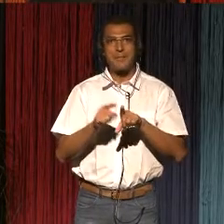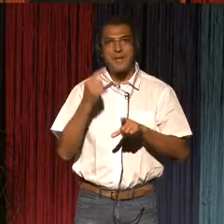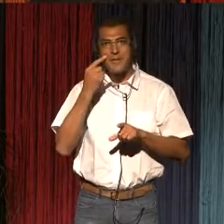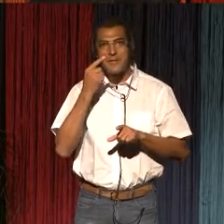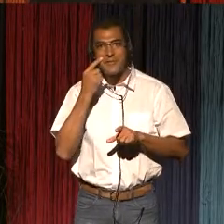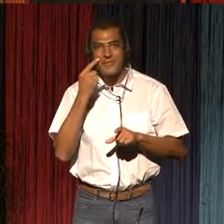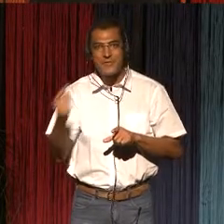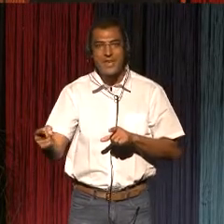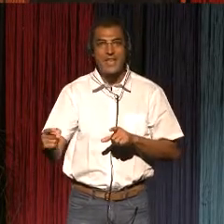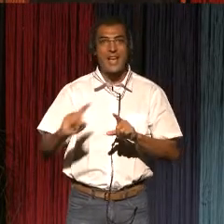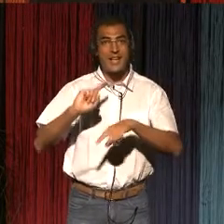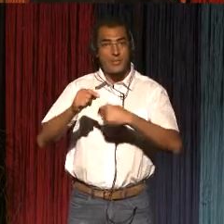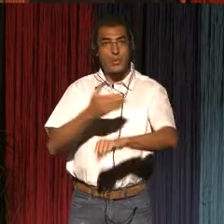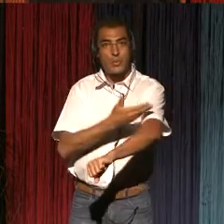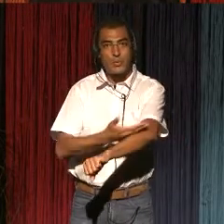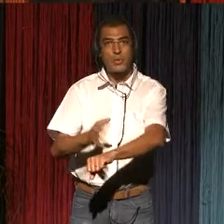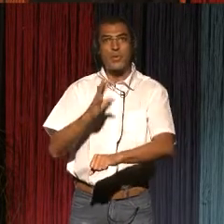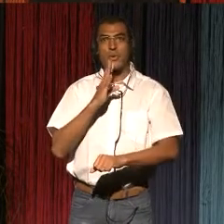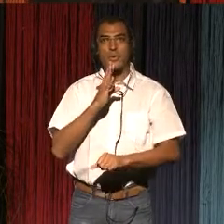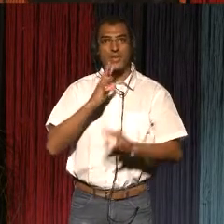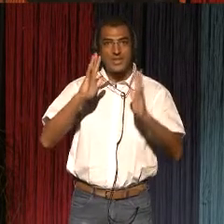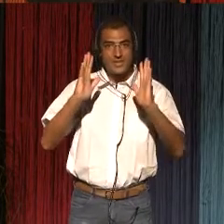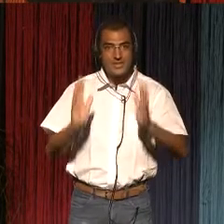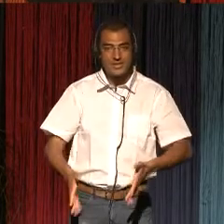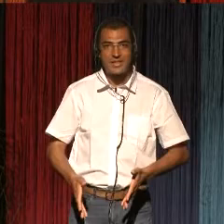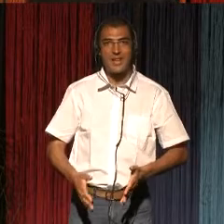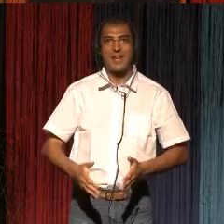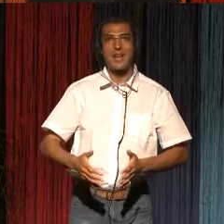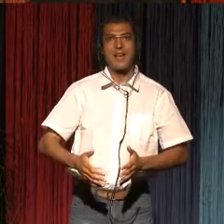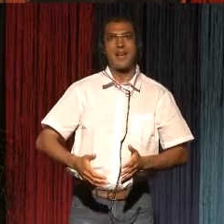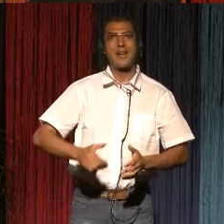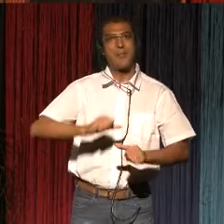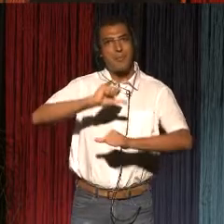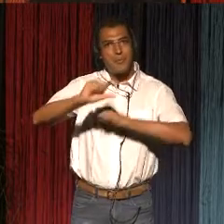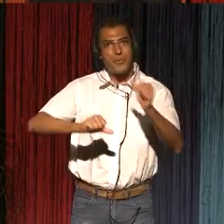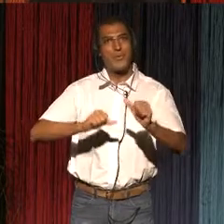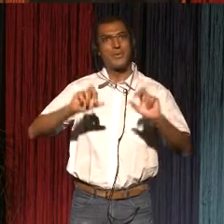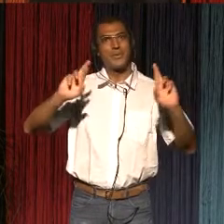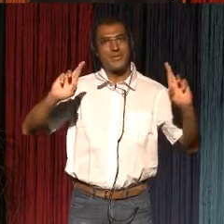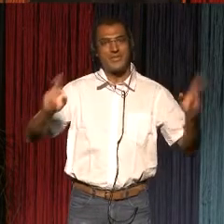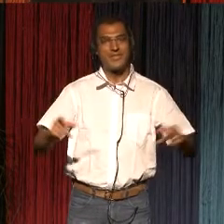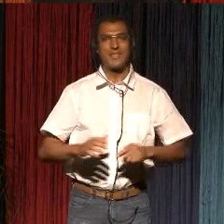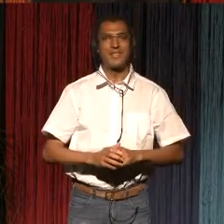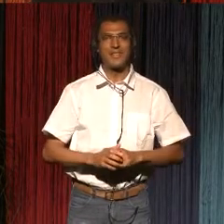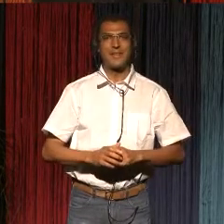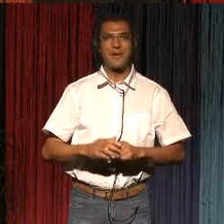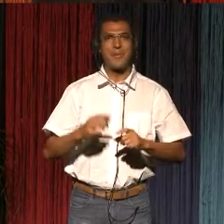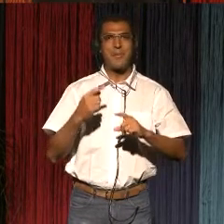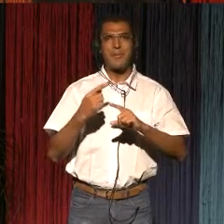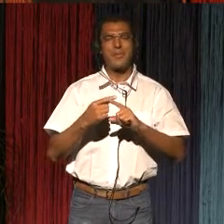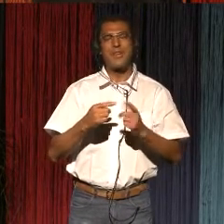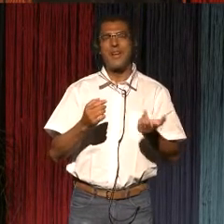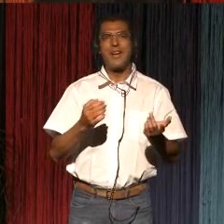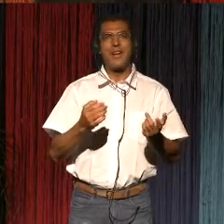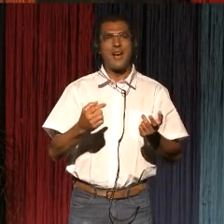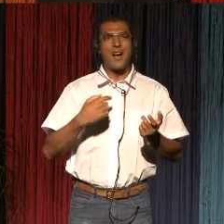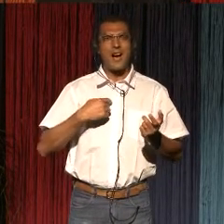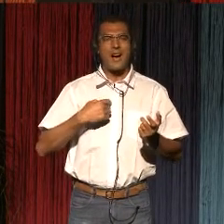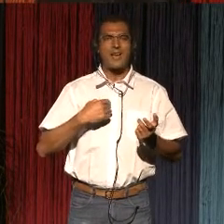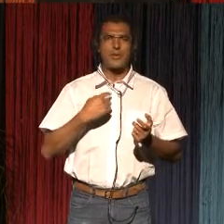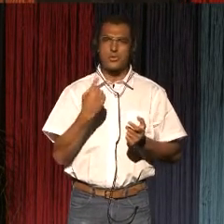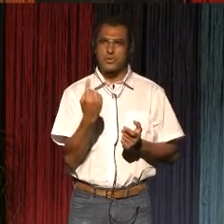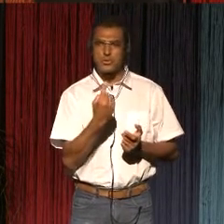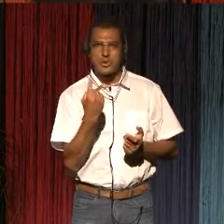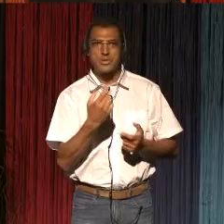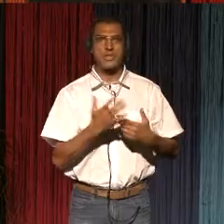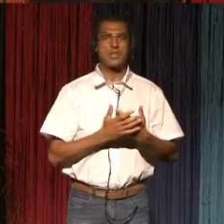E também com um suporte indireto, diminuindo tudo que compromete, como o estresse e a solidão, e